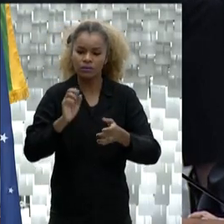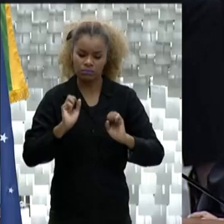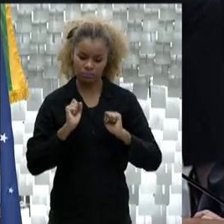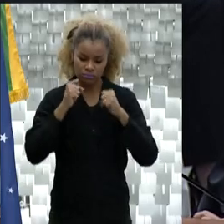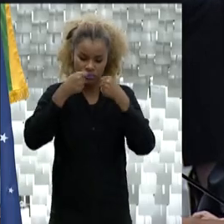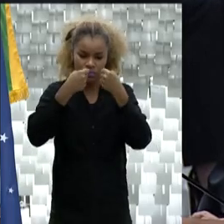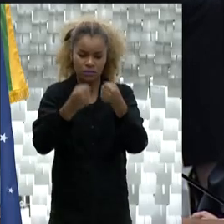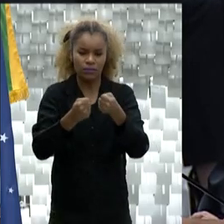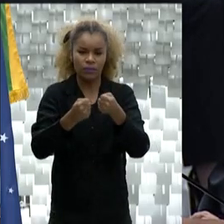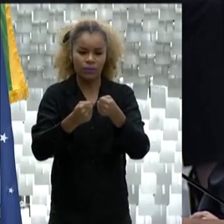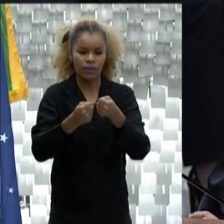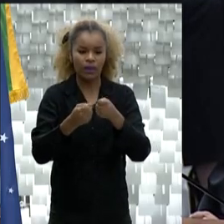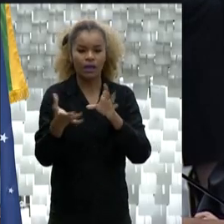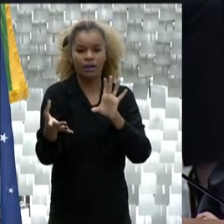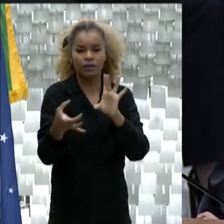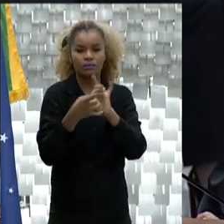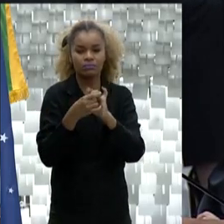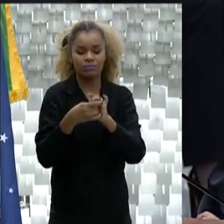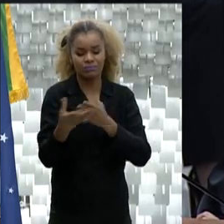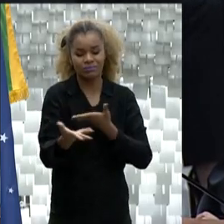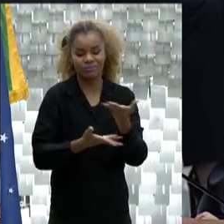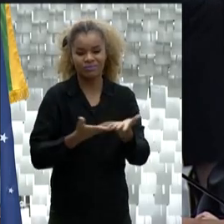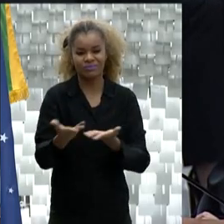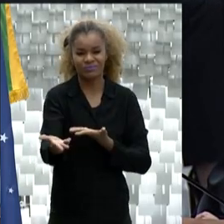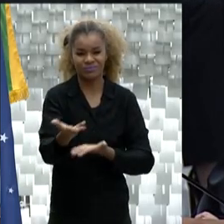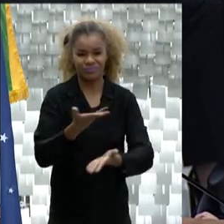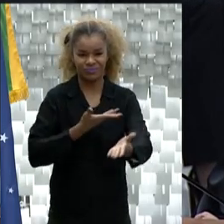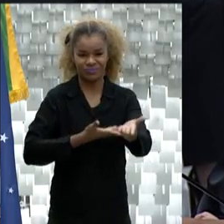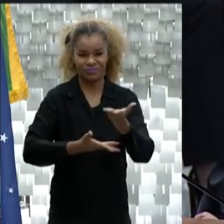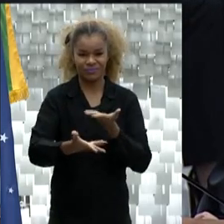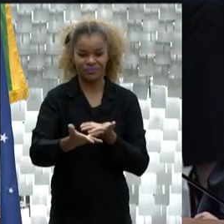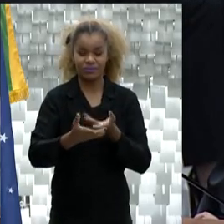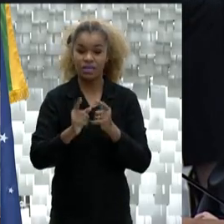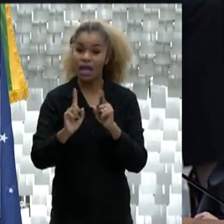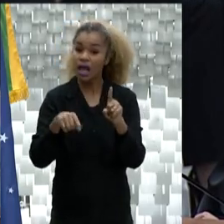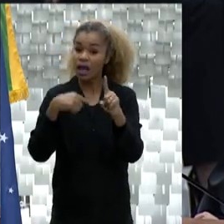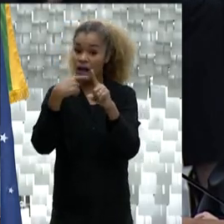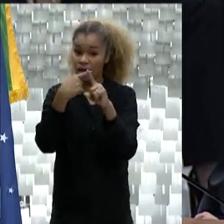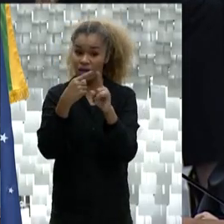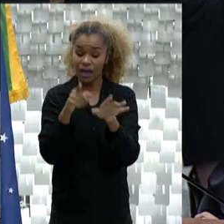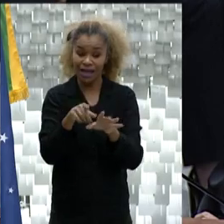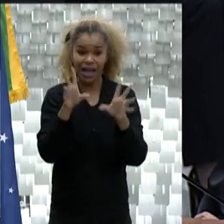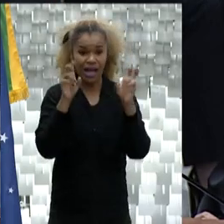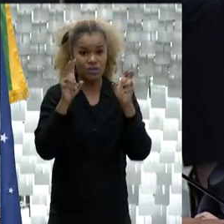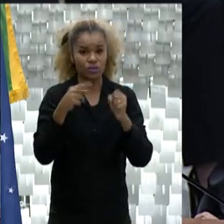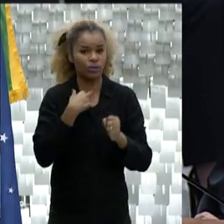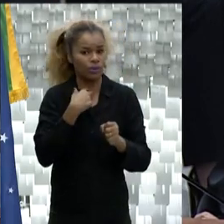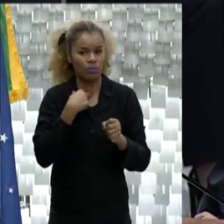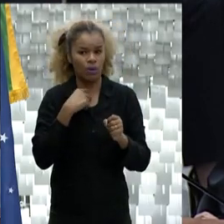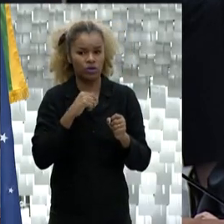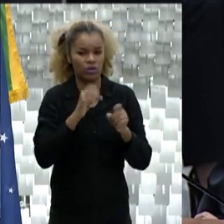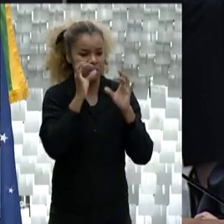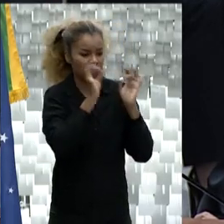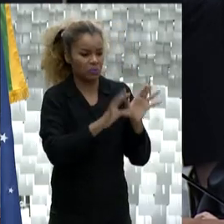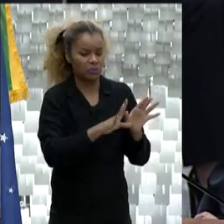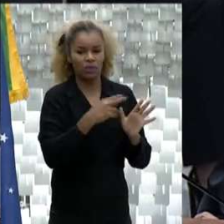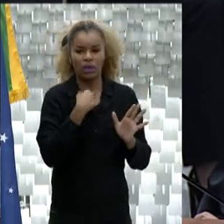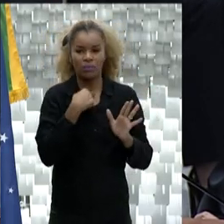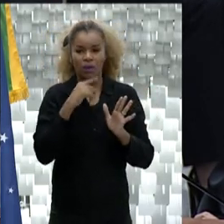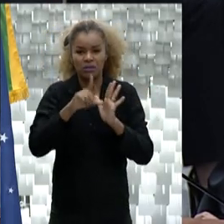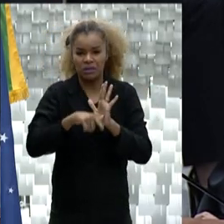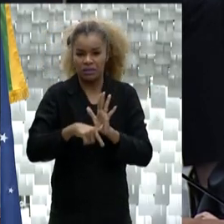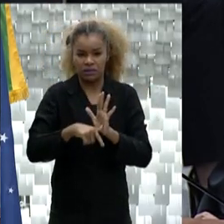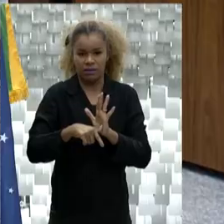a solidariedade. Aliás, o assunto é inadiável. Sobretudo, o